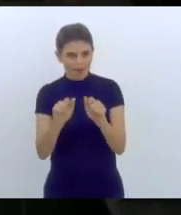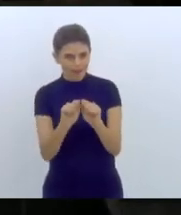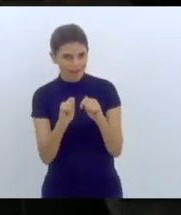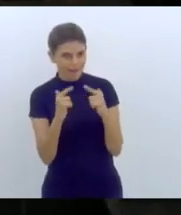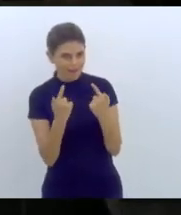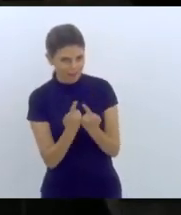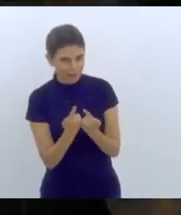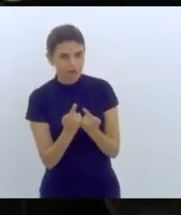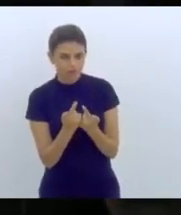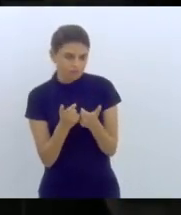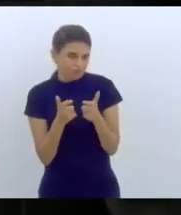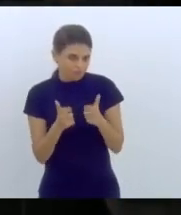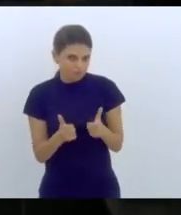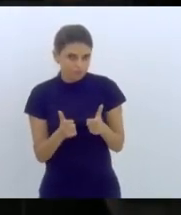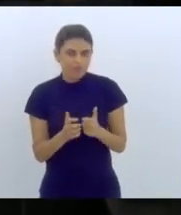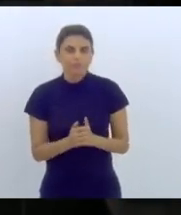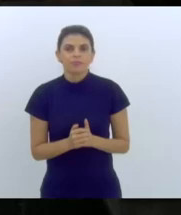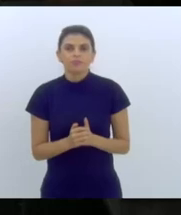nesta casa